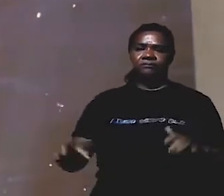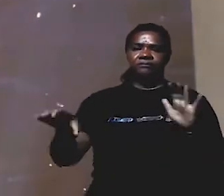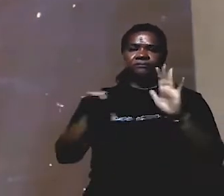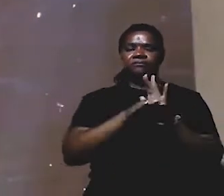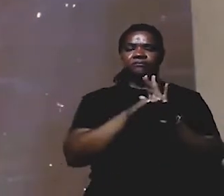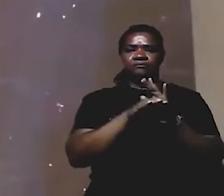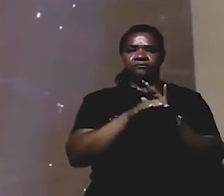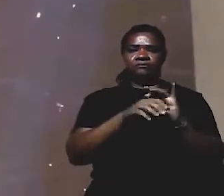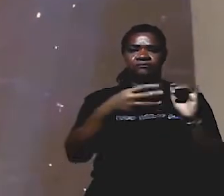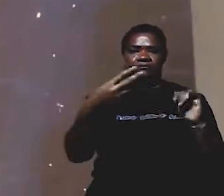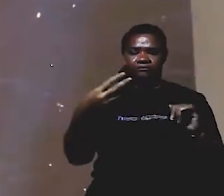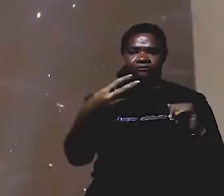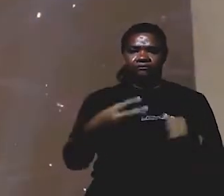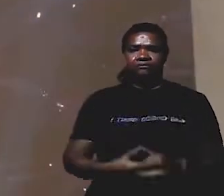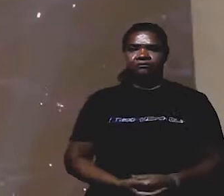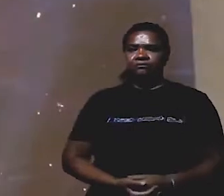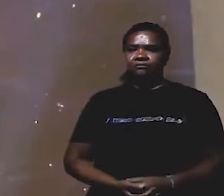capítulo de número 3.